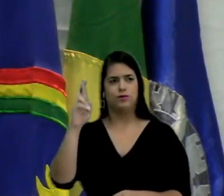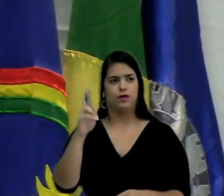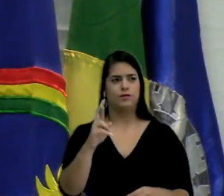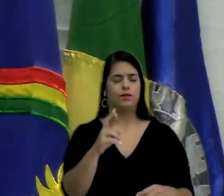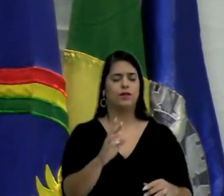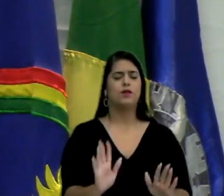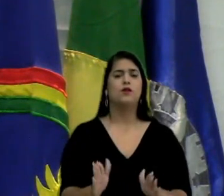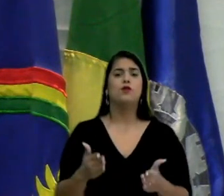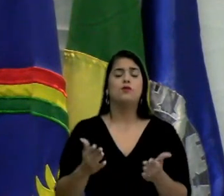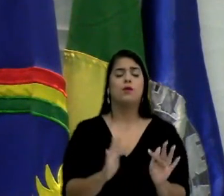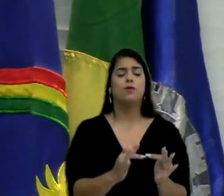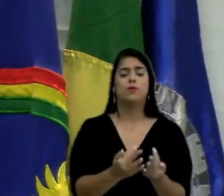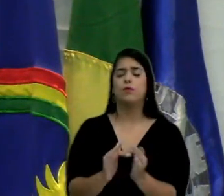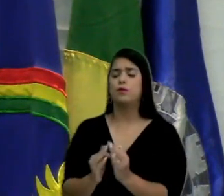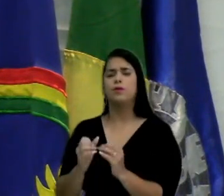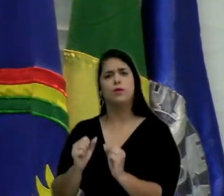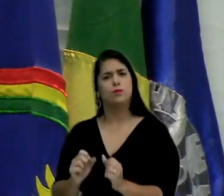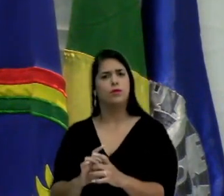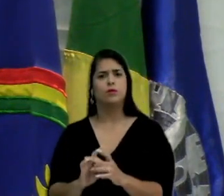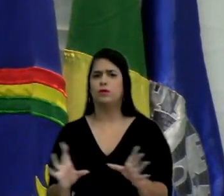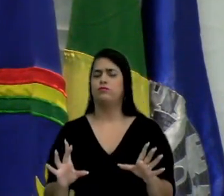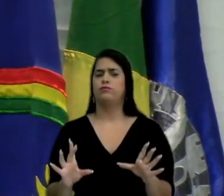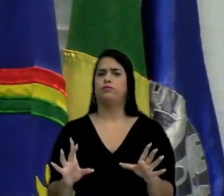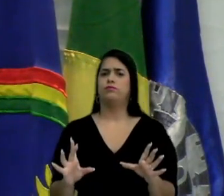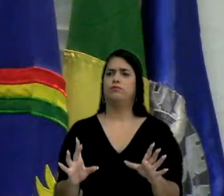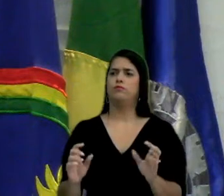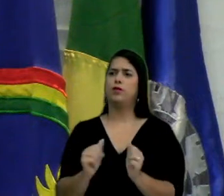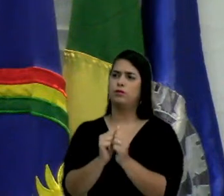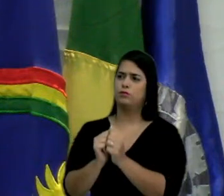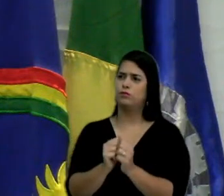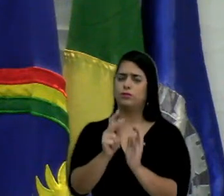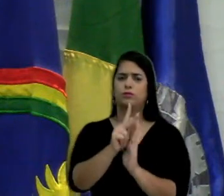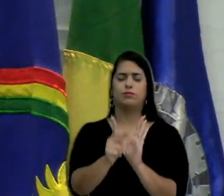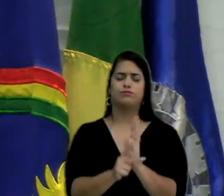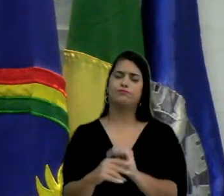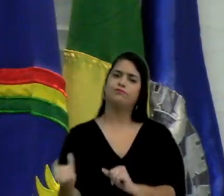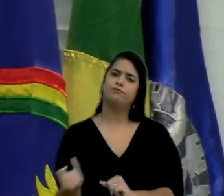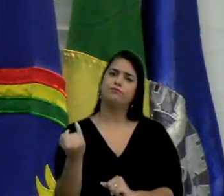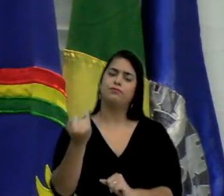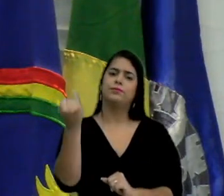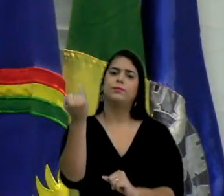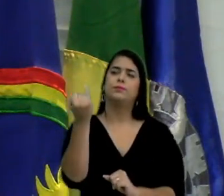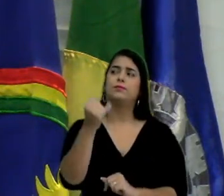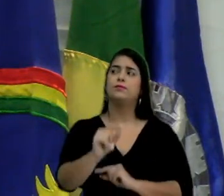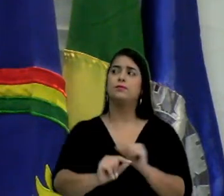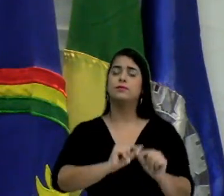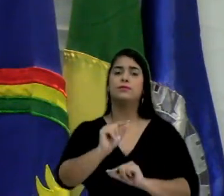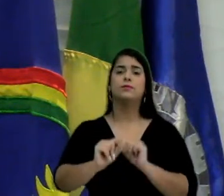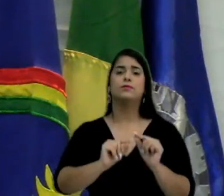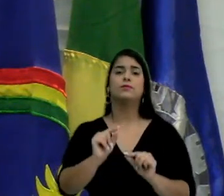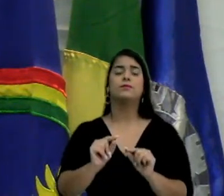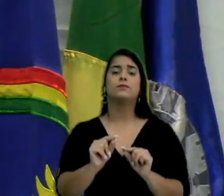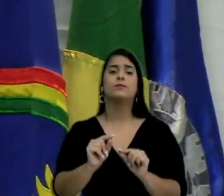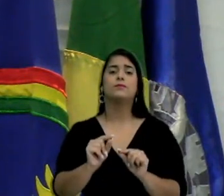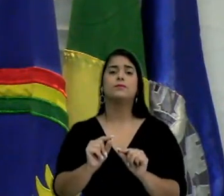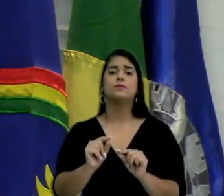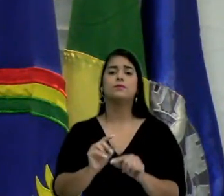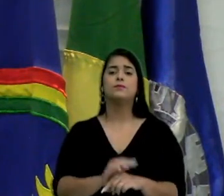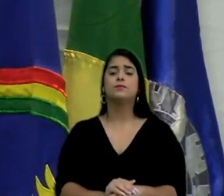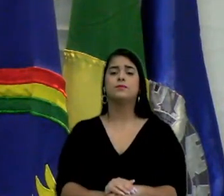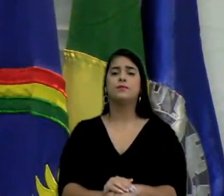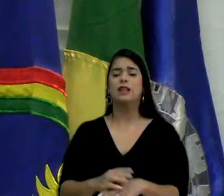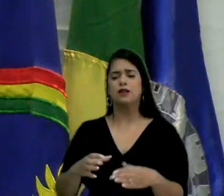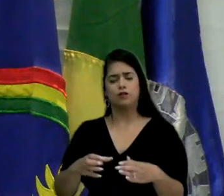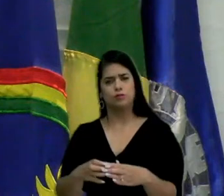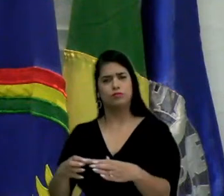famílias que poderão participar né desse projeto importante que é destinado para tanto para as